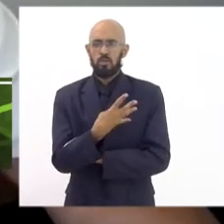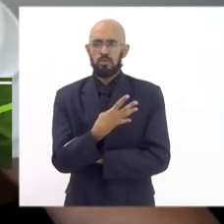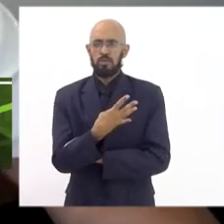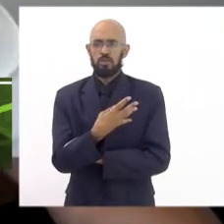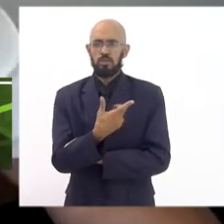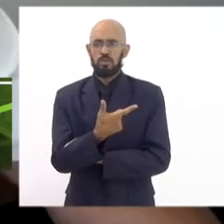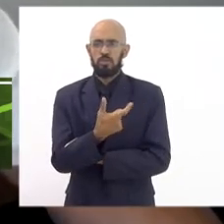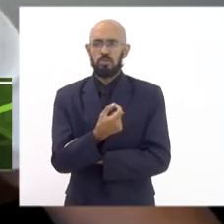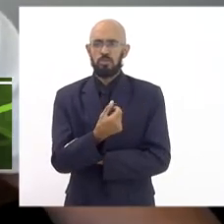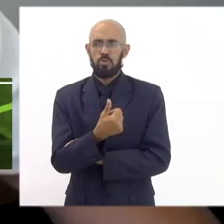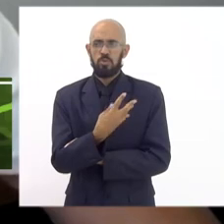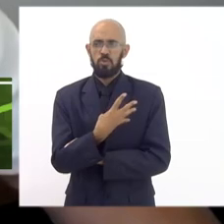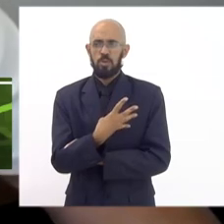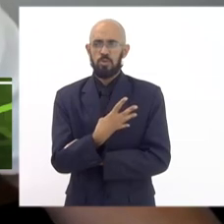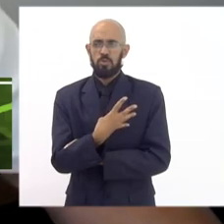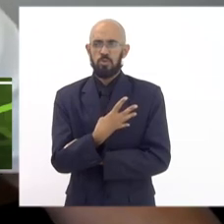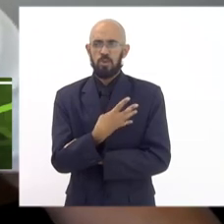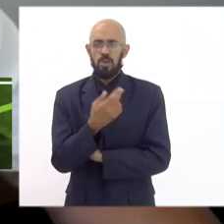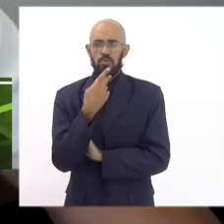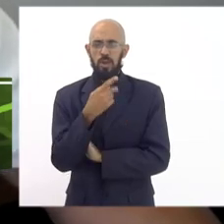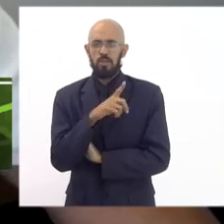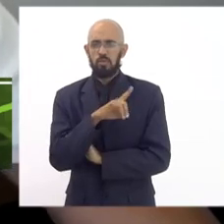originalmente tratava do dia do teatro,